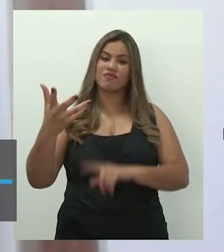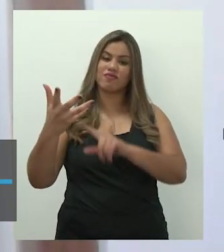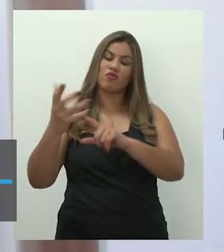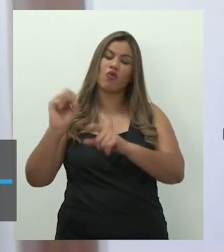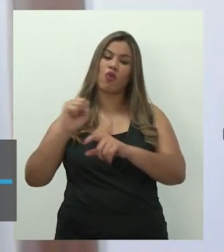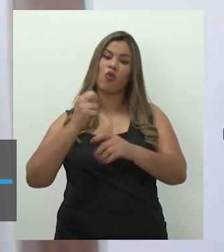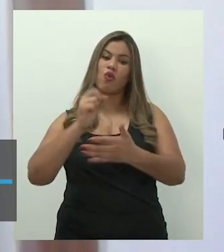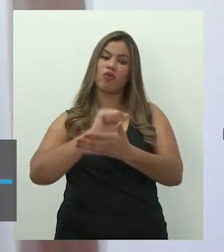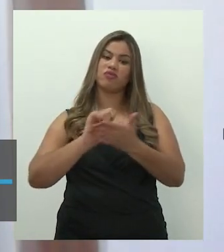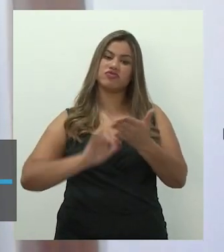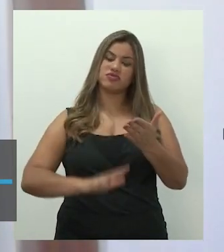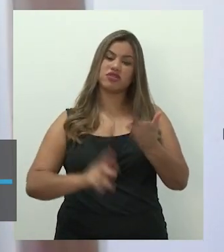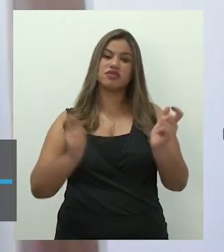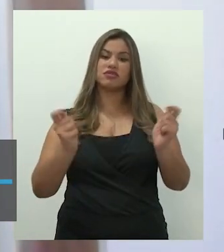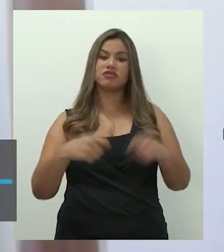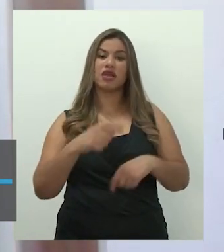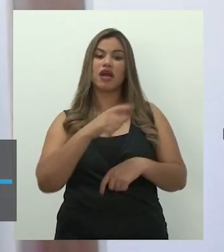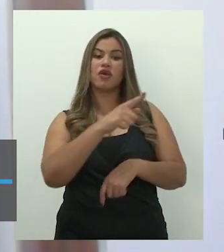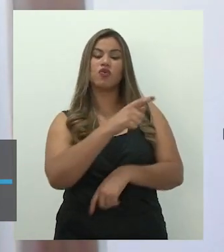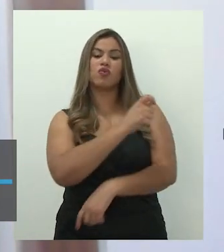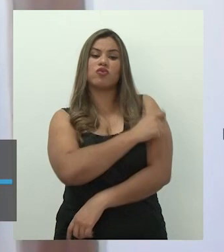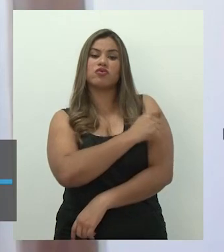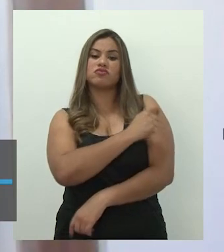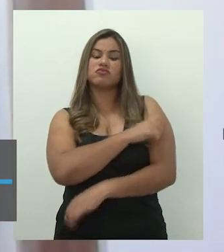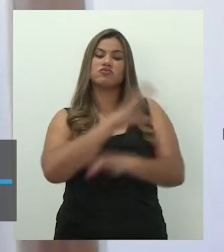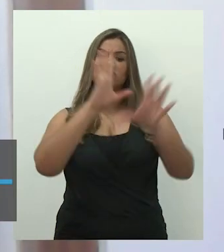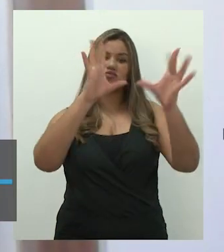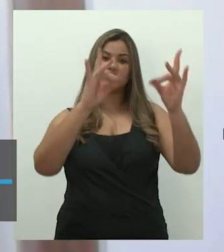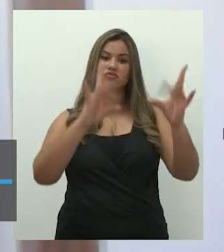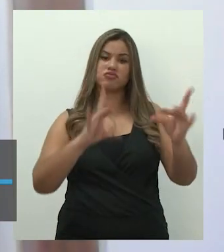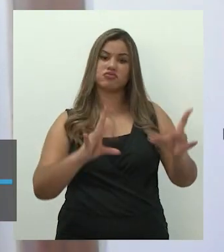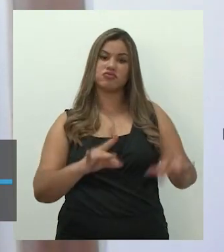elas descrevam o procedimento que elas estão